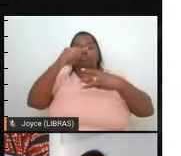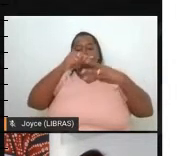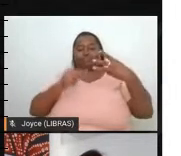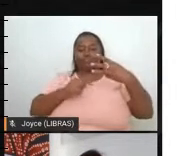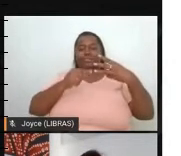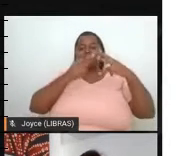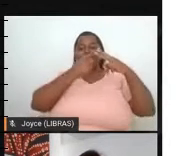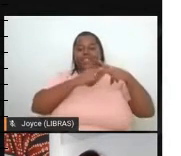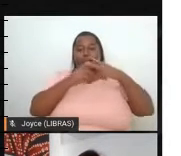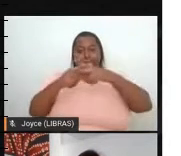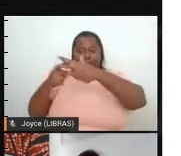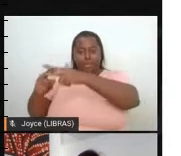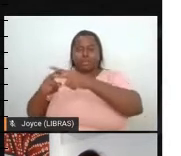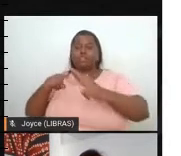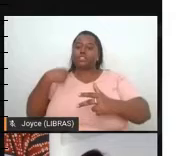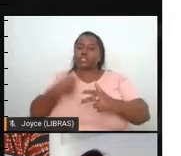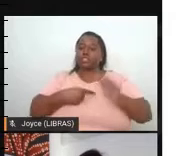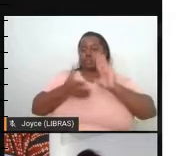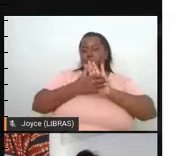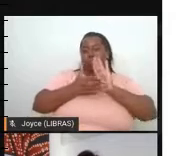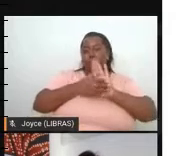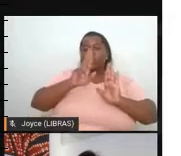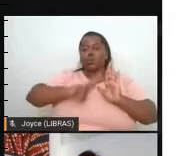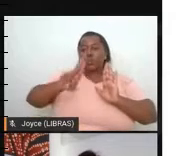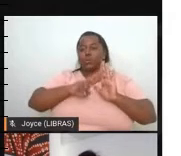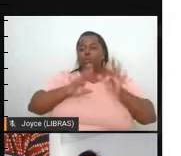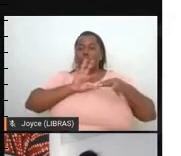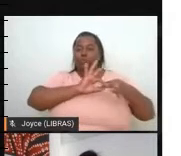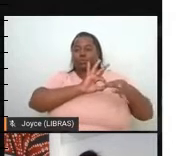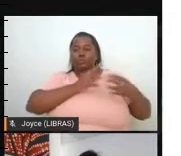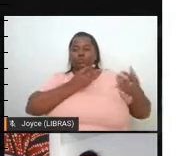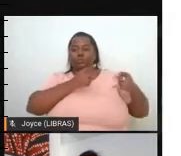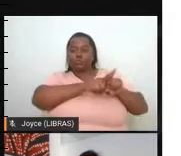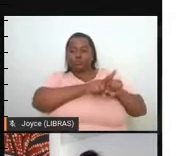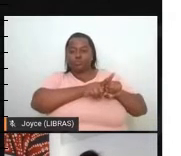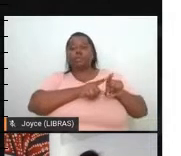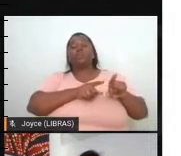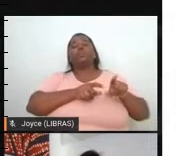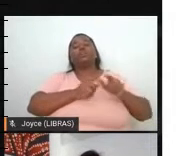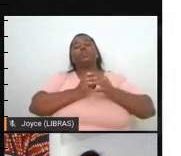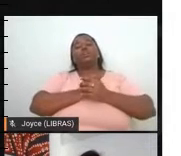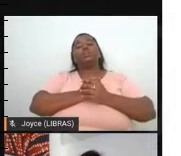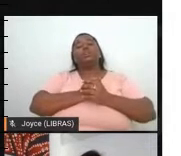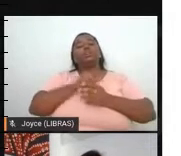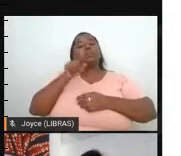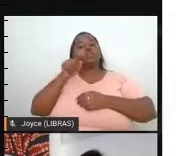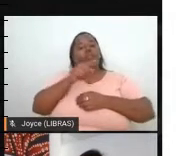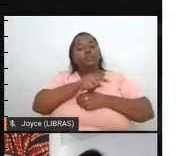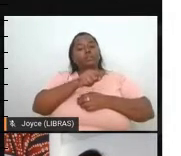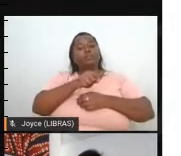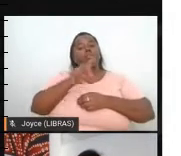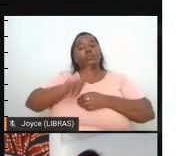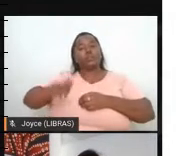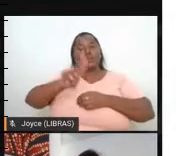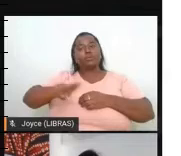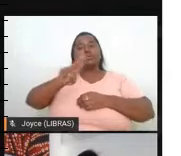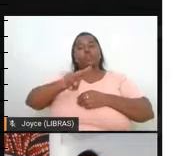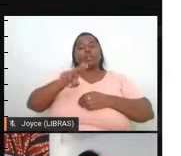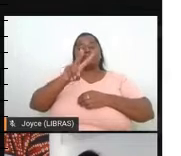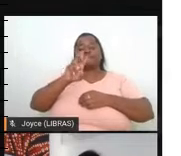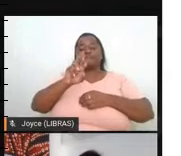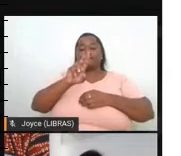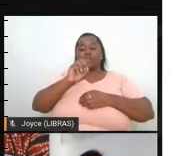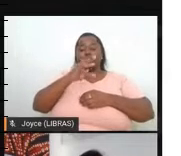ferramentas aí, que a gente propõe o uso conjunto, e ele vai utilizar já a versão, a gente preparou